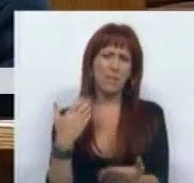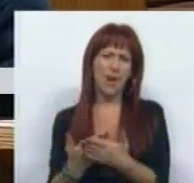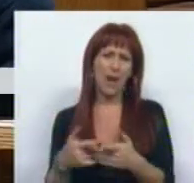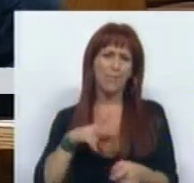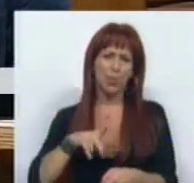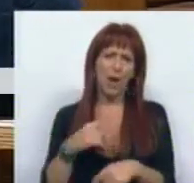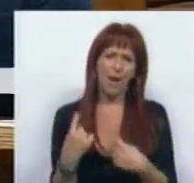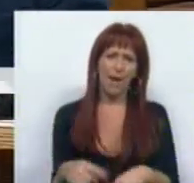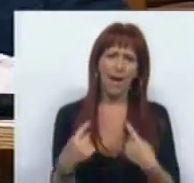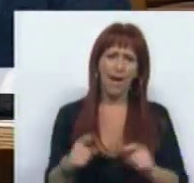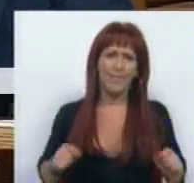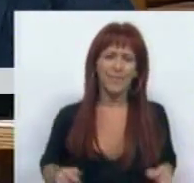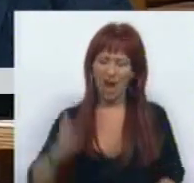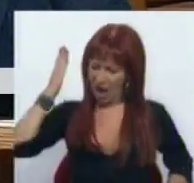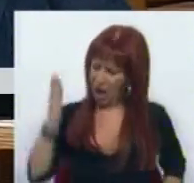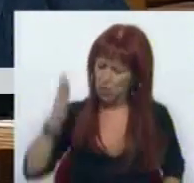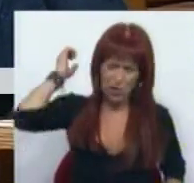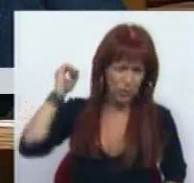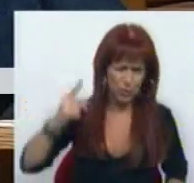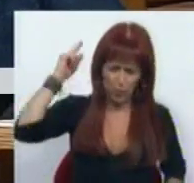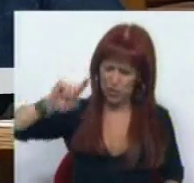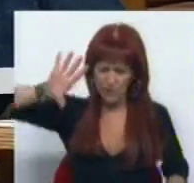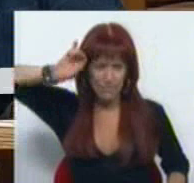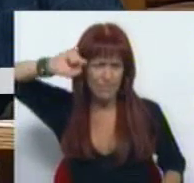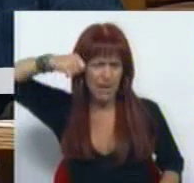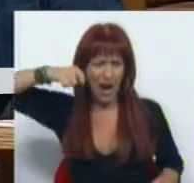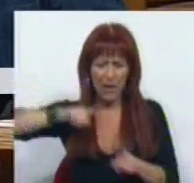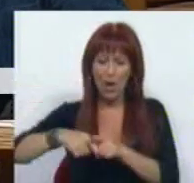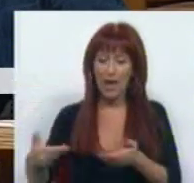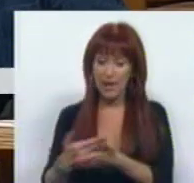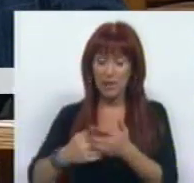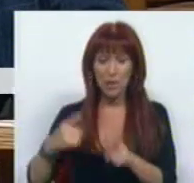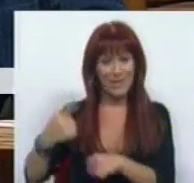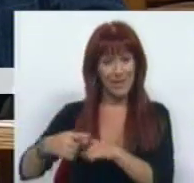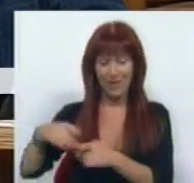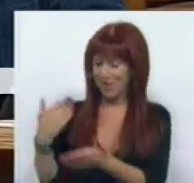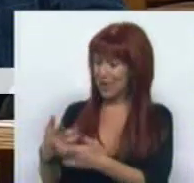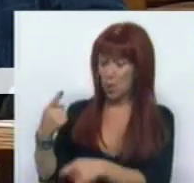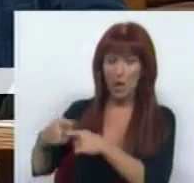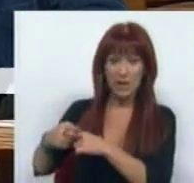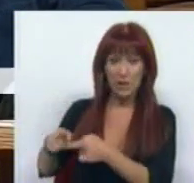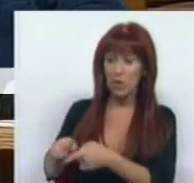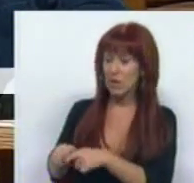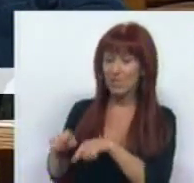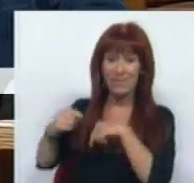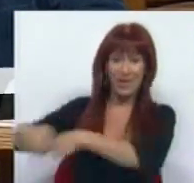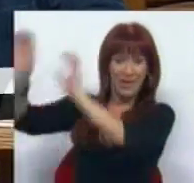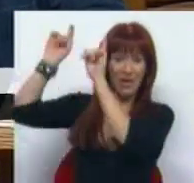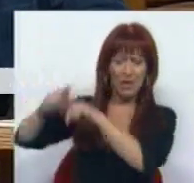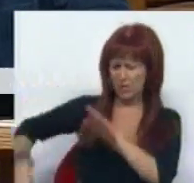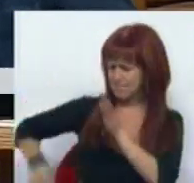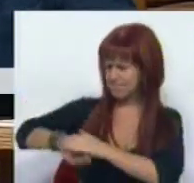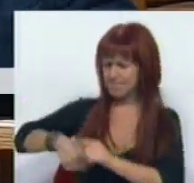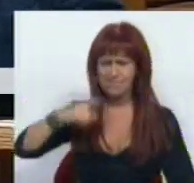hoje Portugal. A austeridade brutal que arruinou a economia grega, atirando a Grécia para o abraço do urso da chantagem